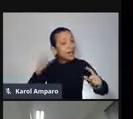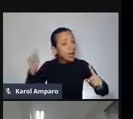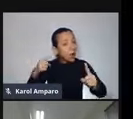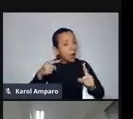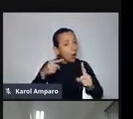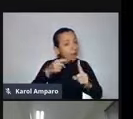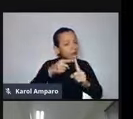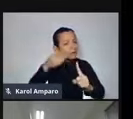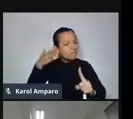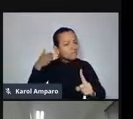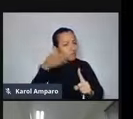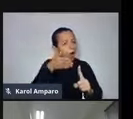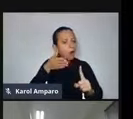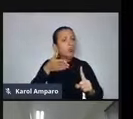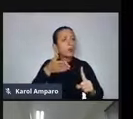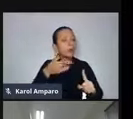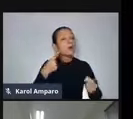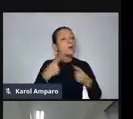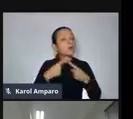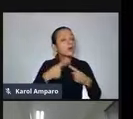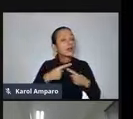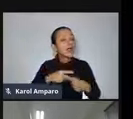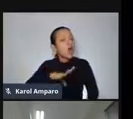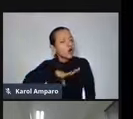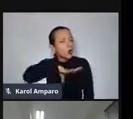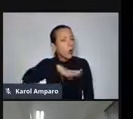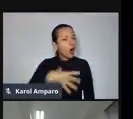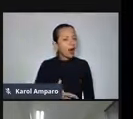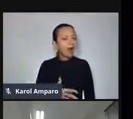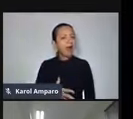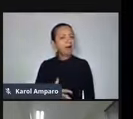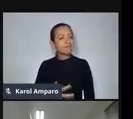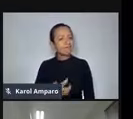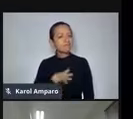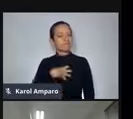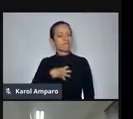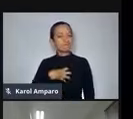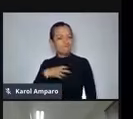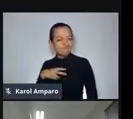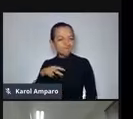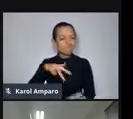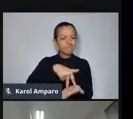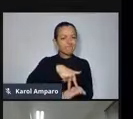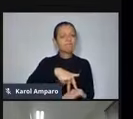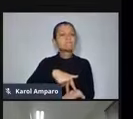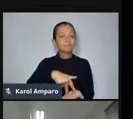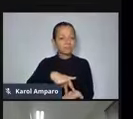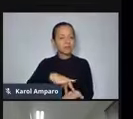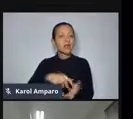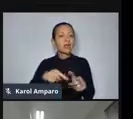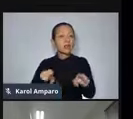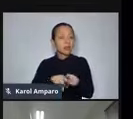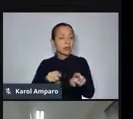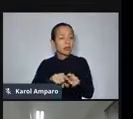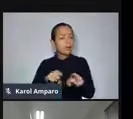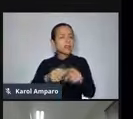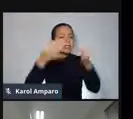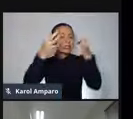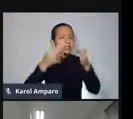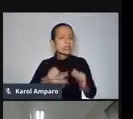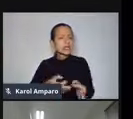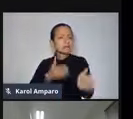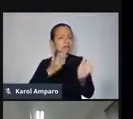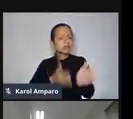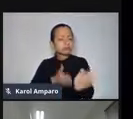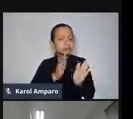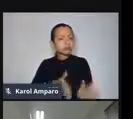do nosso ser. E evidenciando pela retidão, né, pelo amor ao conhecimento, pelo amor às